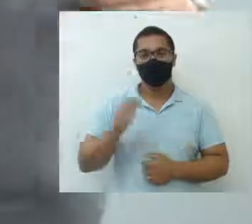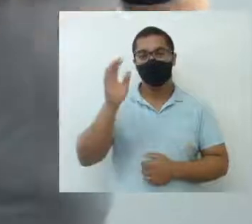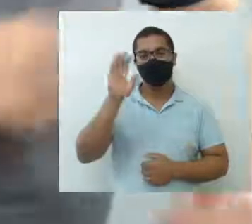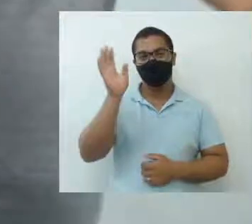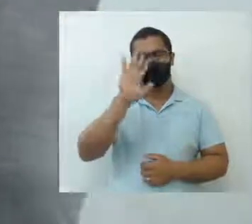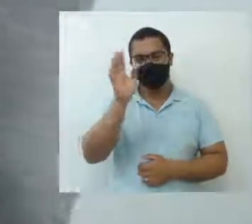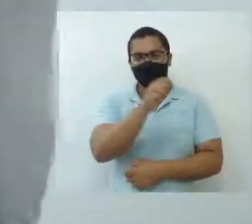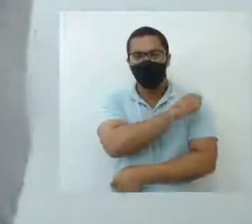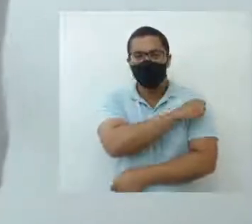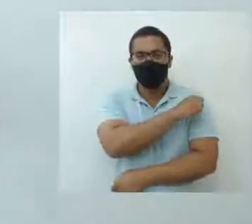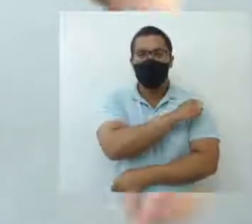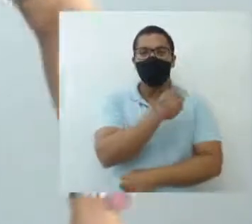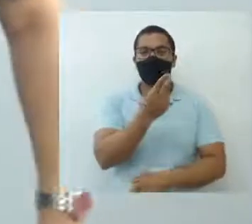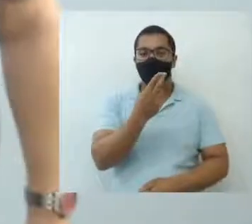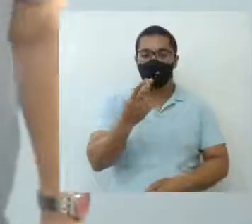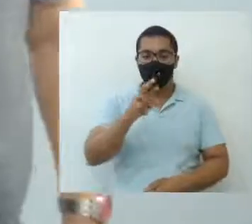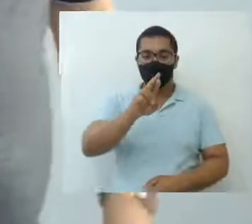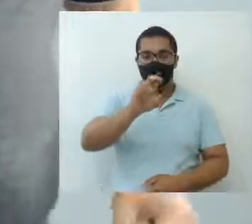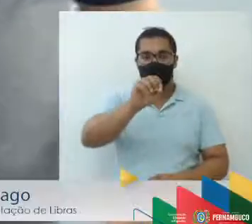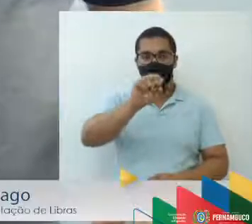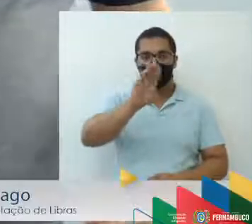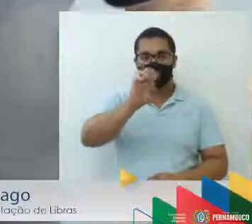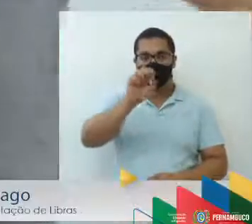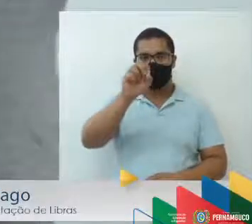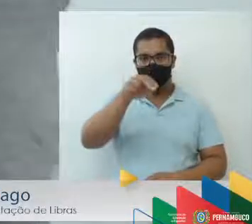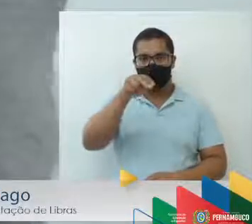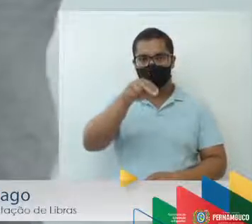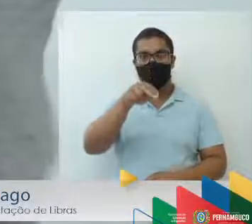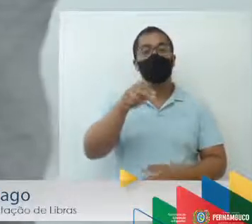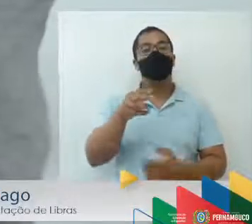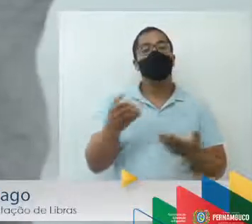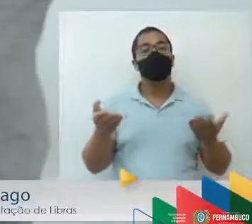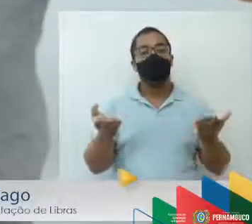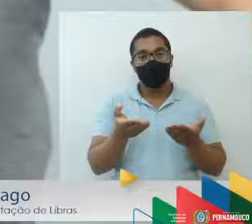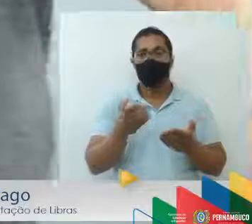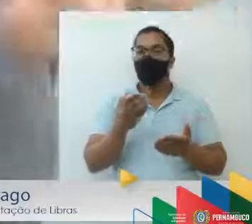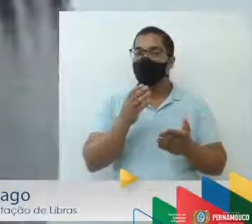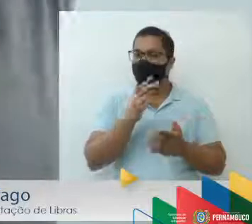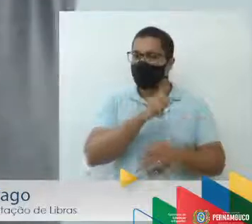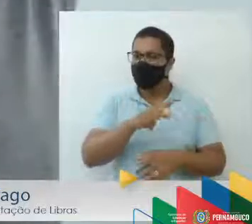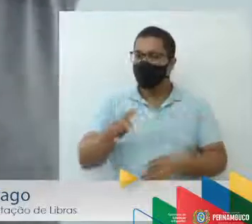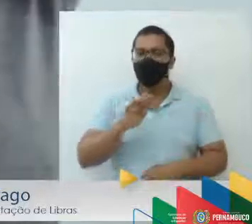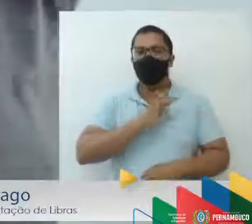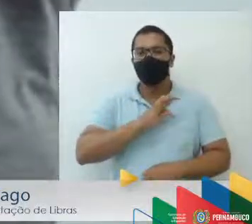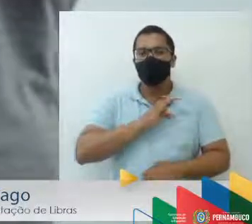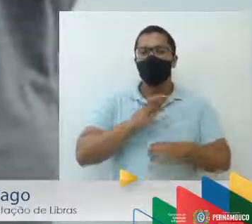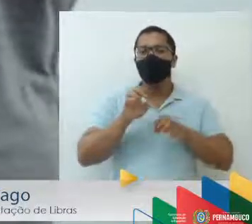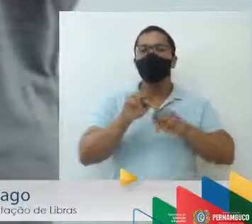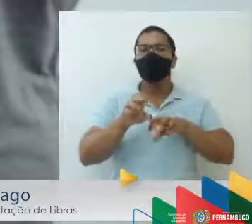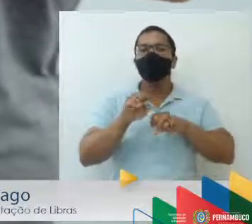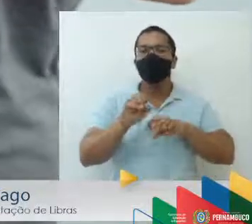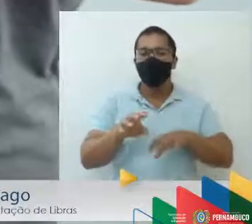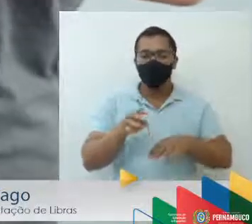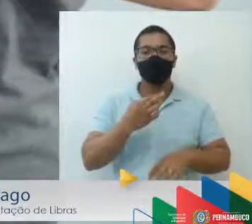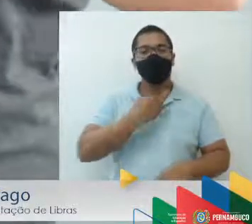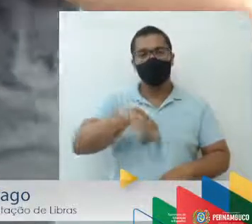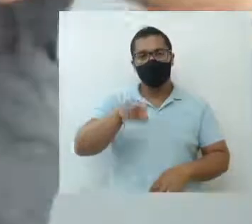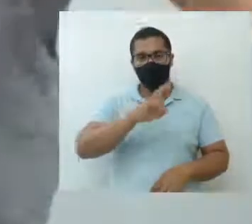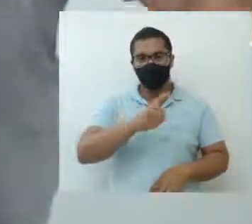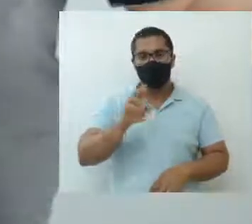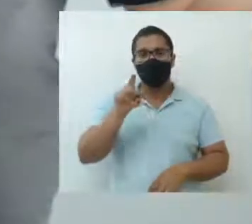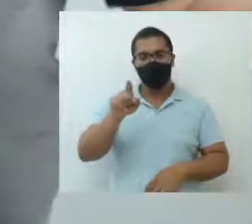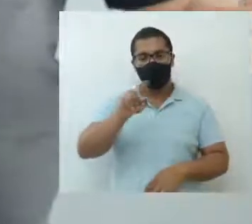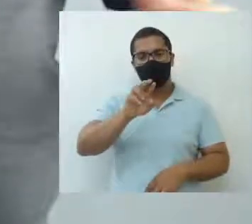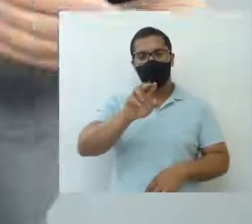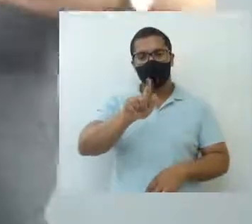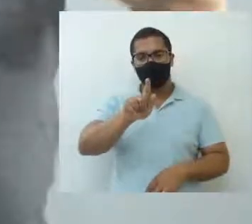Olá, estudantes! Eu sou o professor Robson Anselmo Tavares, professor técnico de ensino religioso da GEPAF. E